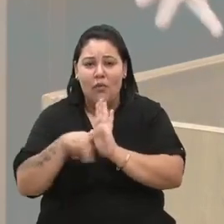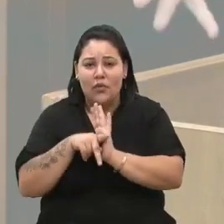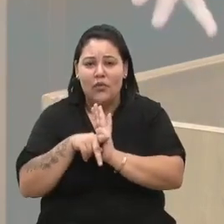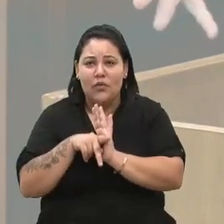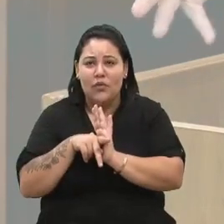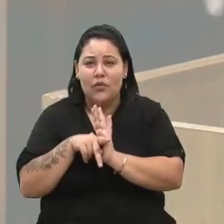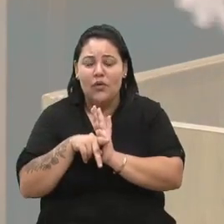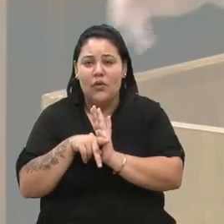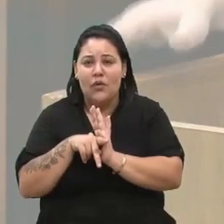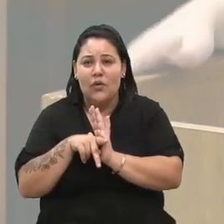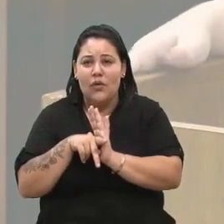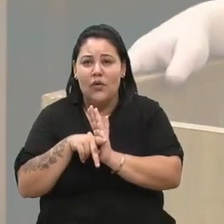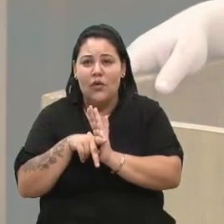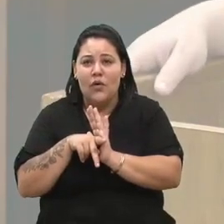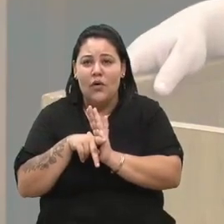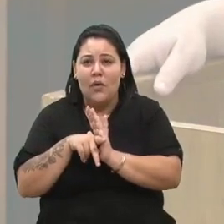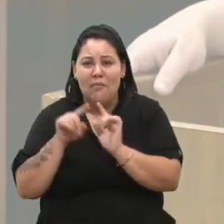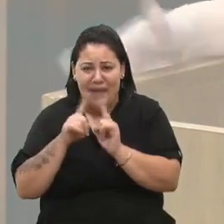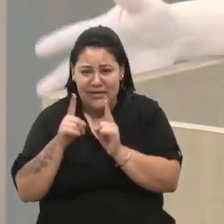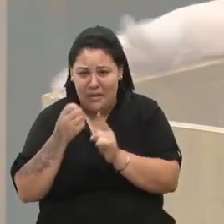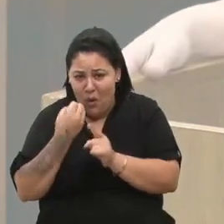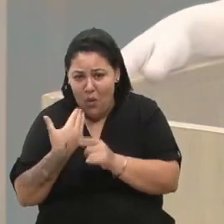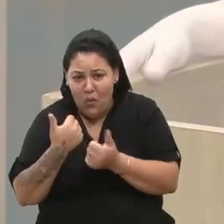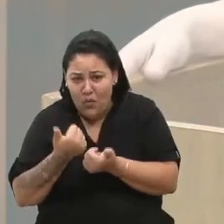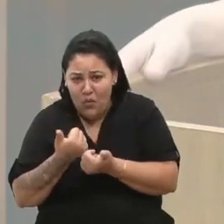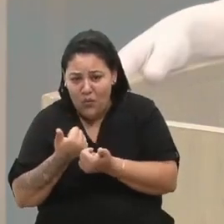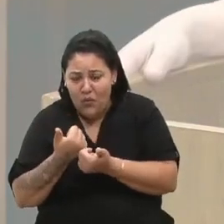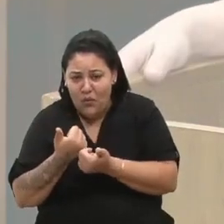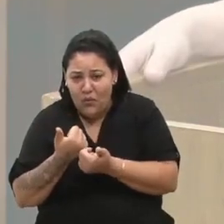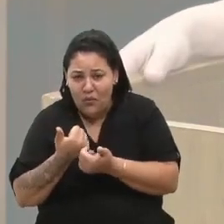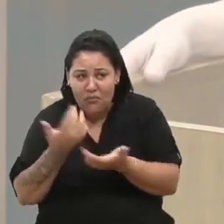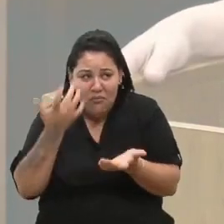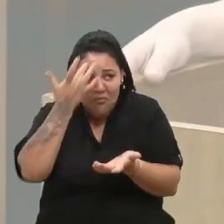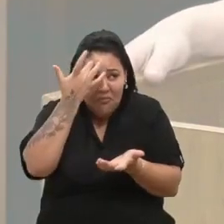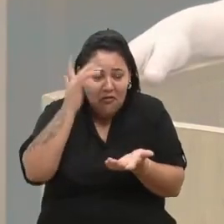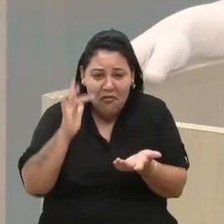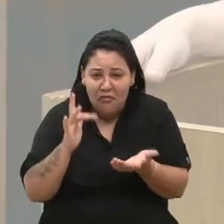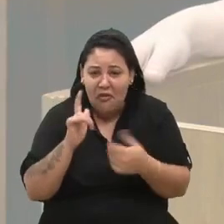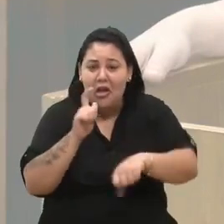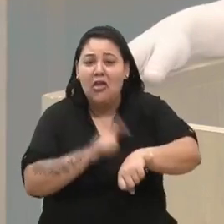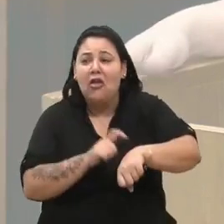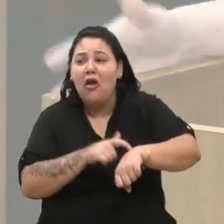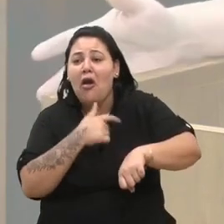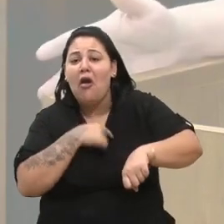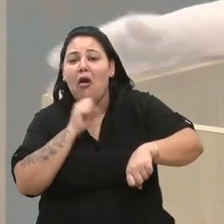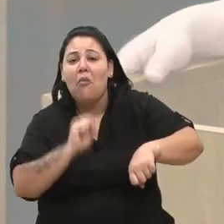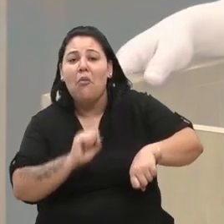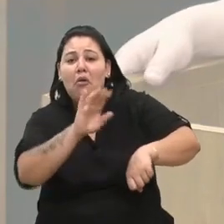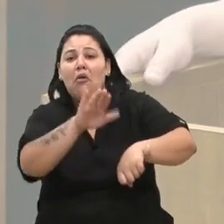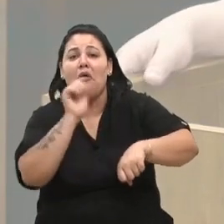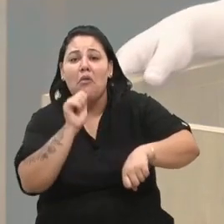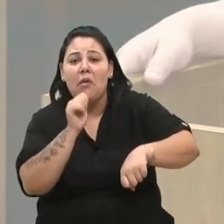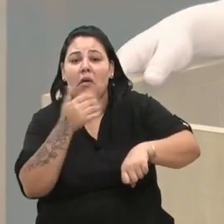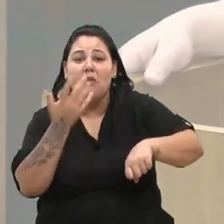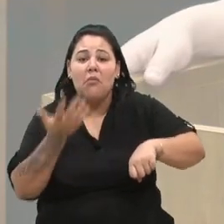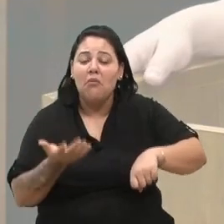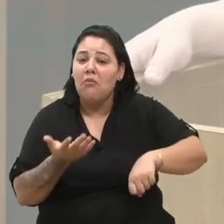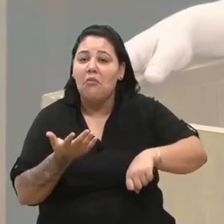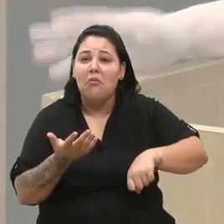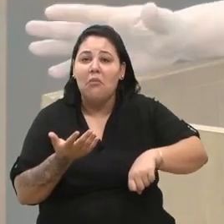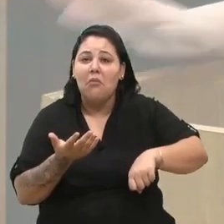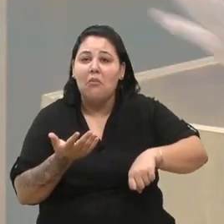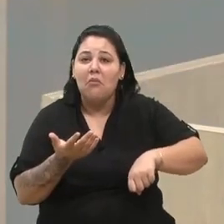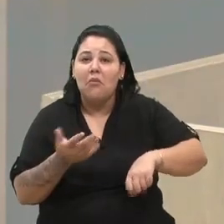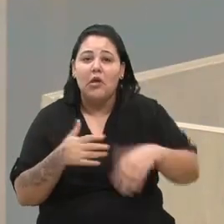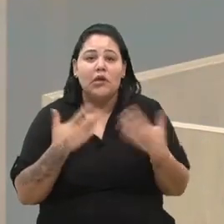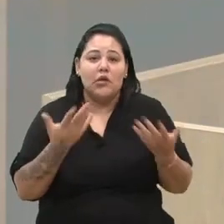Tá, mas esse reboque funciona? Não funciona? Até que hora que eu posso chamar? Até que hora que eu não posso chamar? Então,